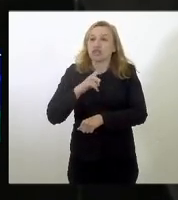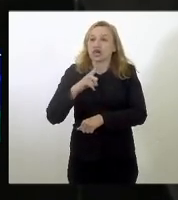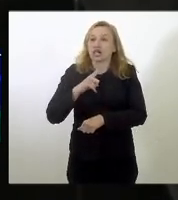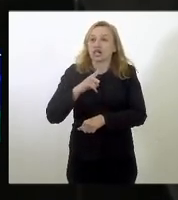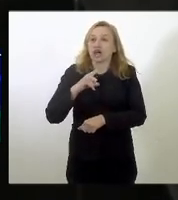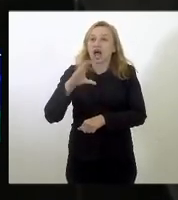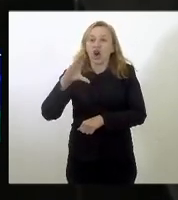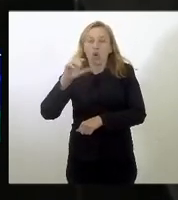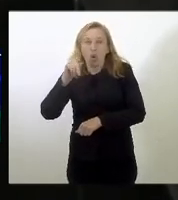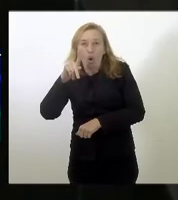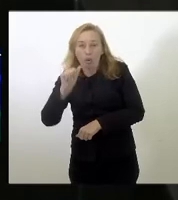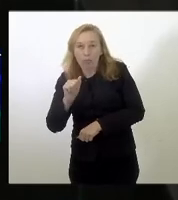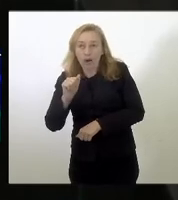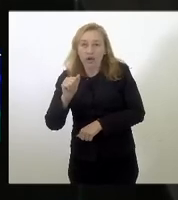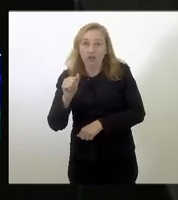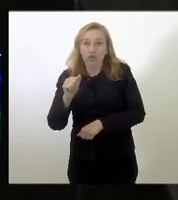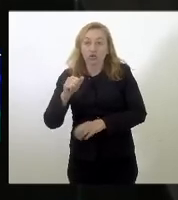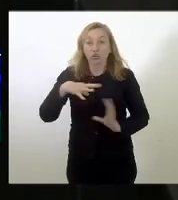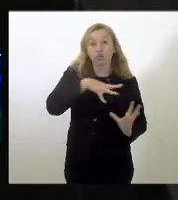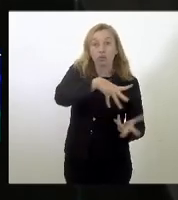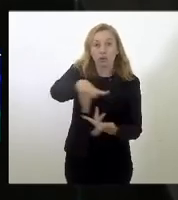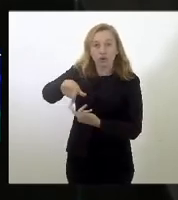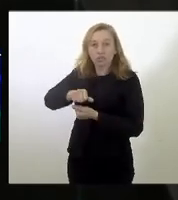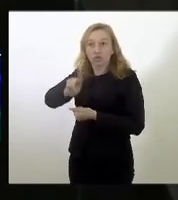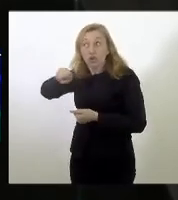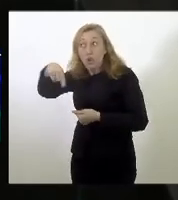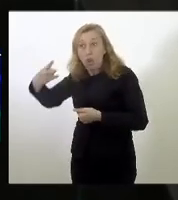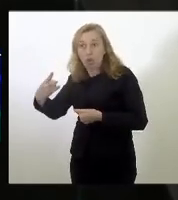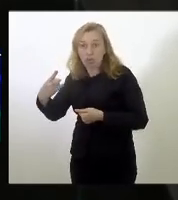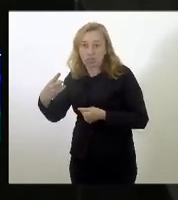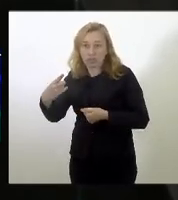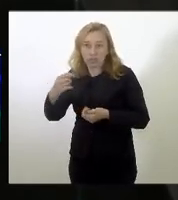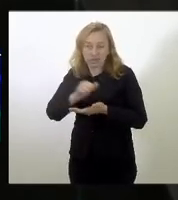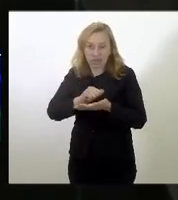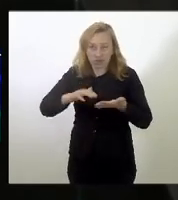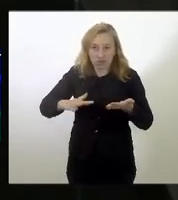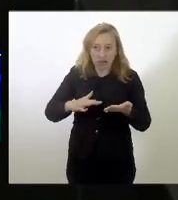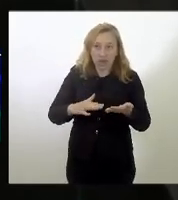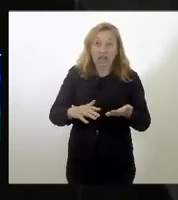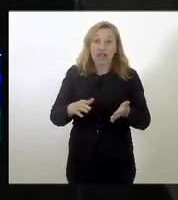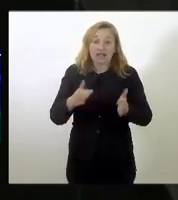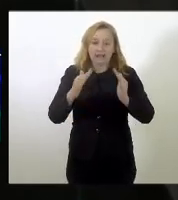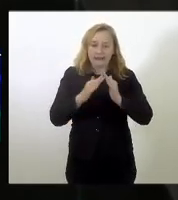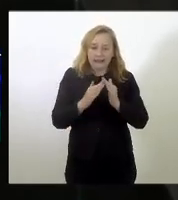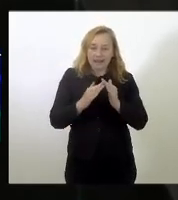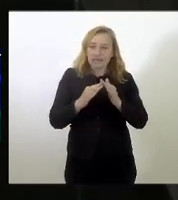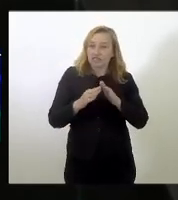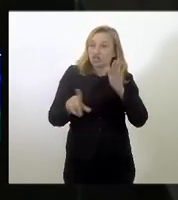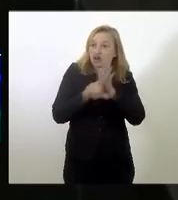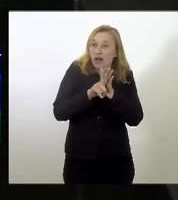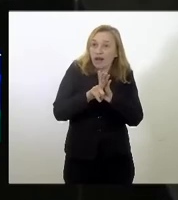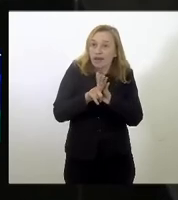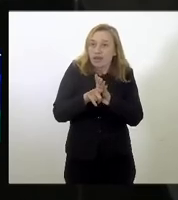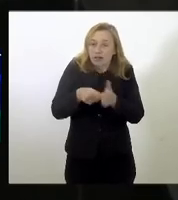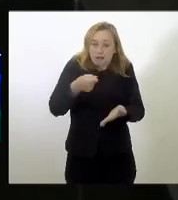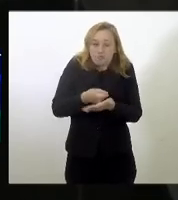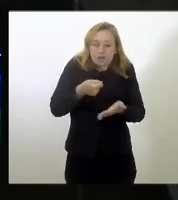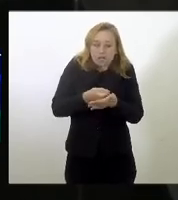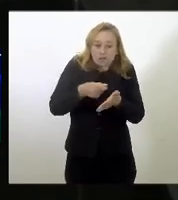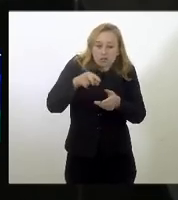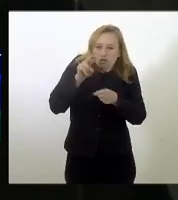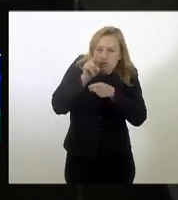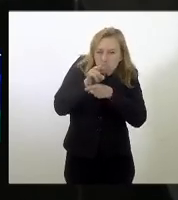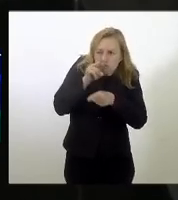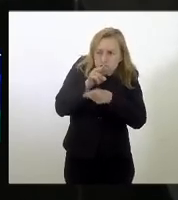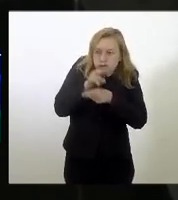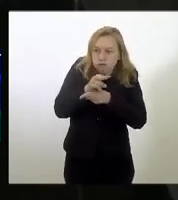Então, essa casa de leis, que tem a obrigação de fiscalizar o governo do Estado, precisa